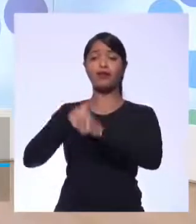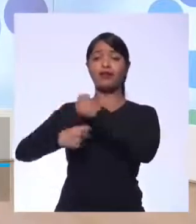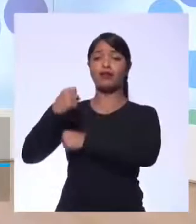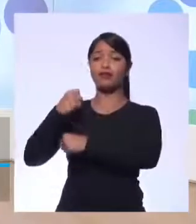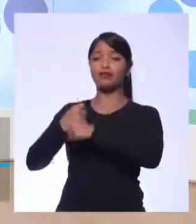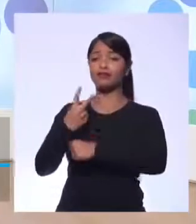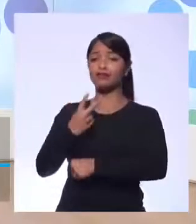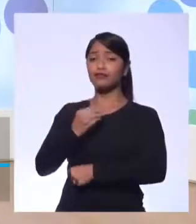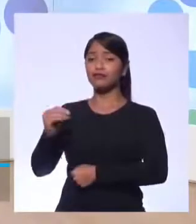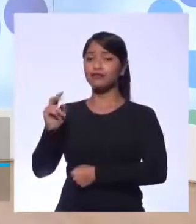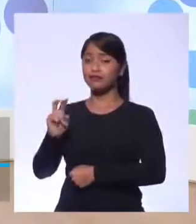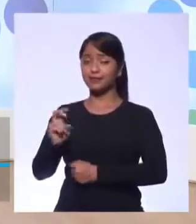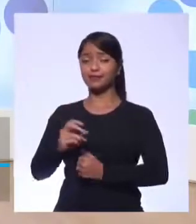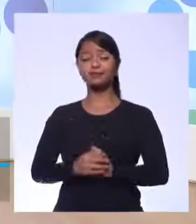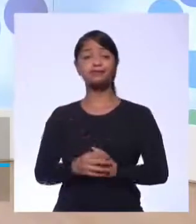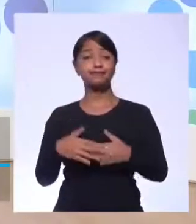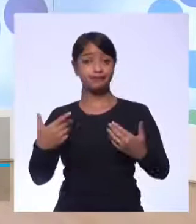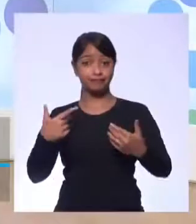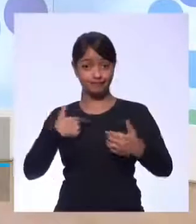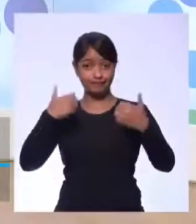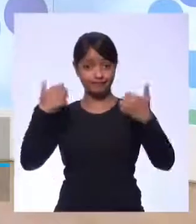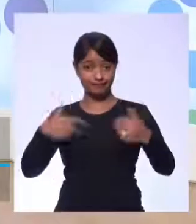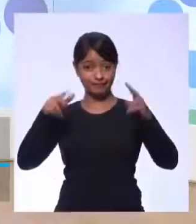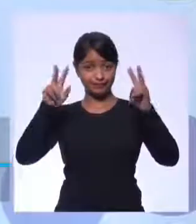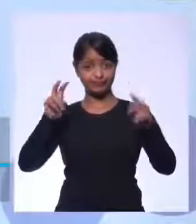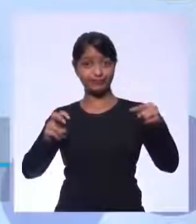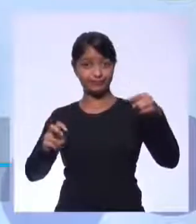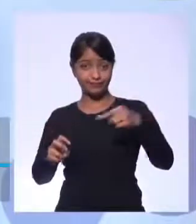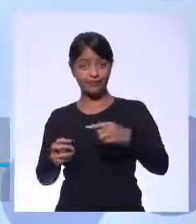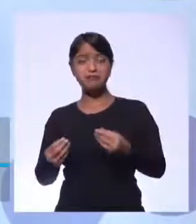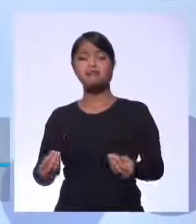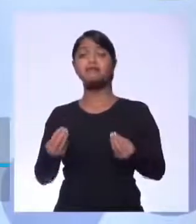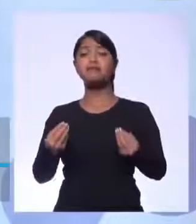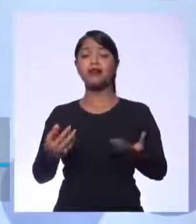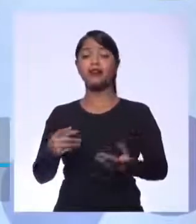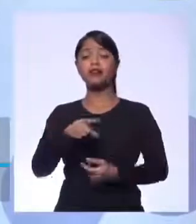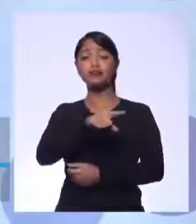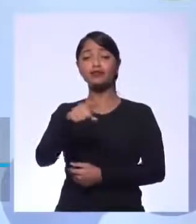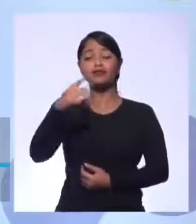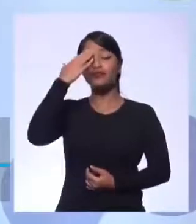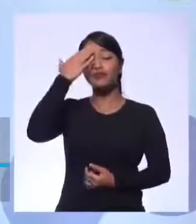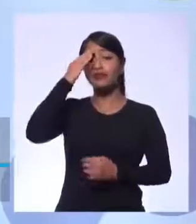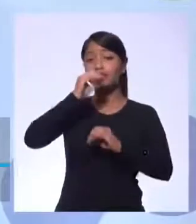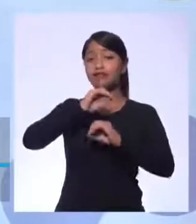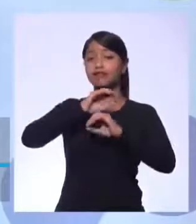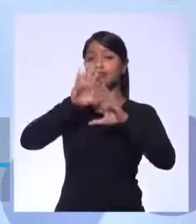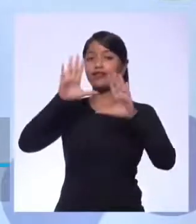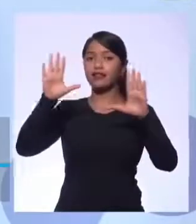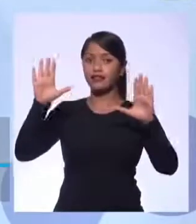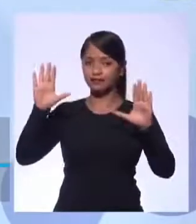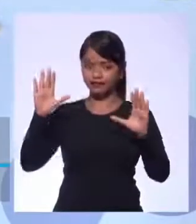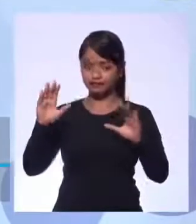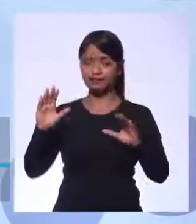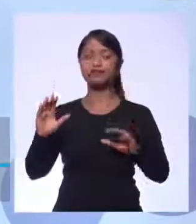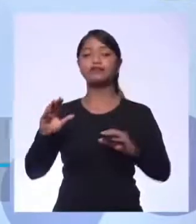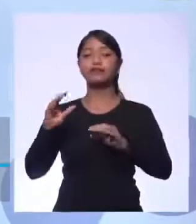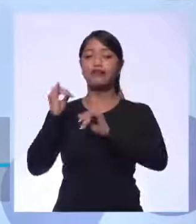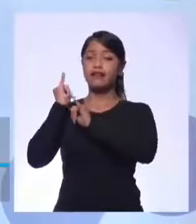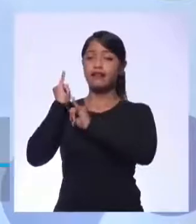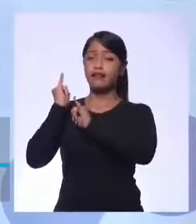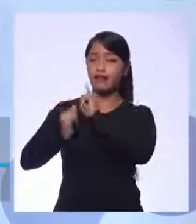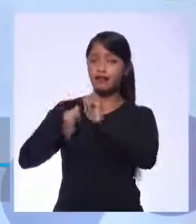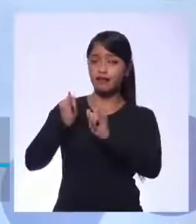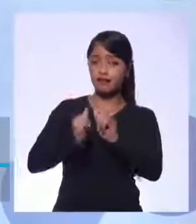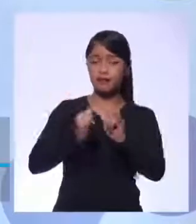só falei da caixa de Pandora para a gente voltar, para vocês entenderem a diferença entre lenda